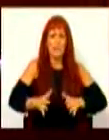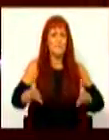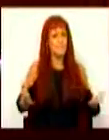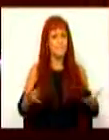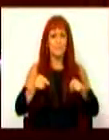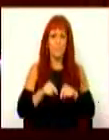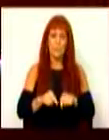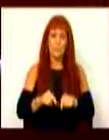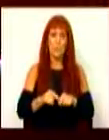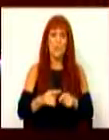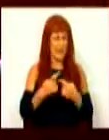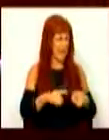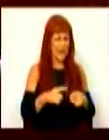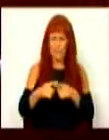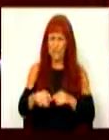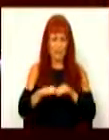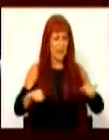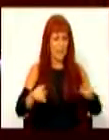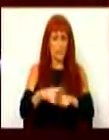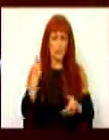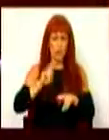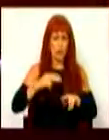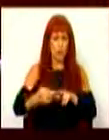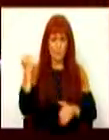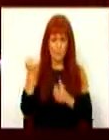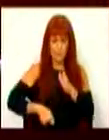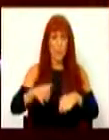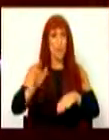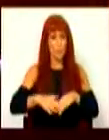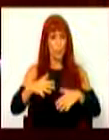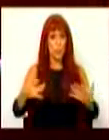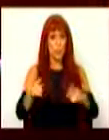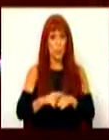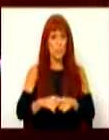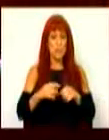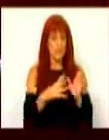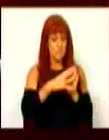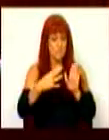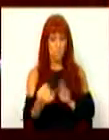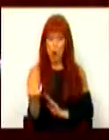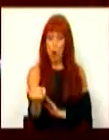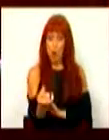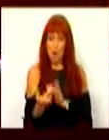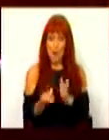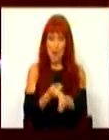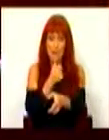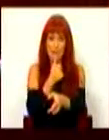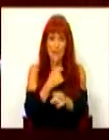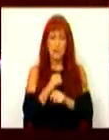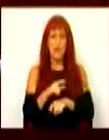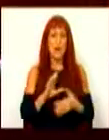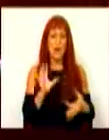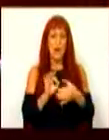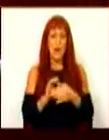exatamente estes diferentes ao nível da dupla tributação. Com esta transposição desta diretiva, a que se